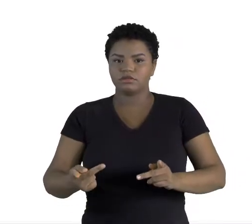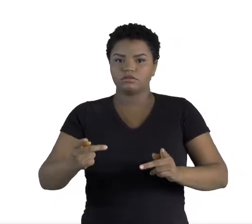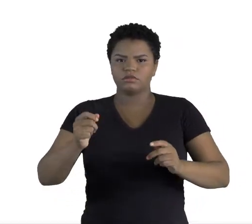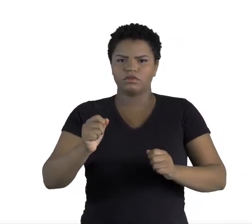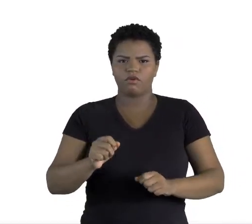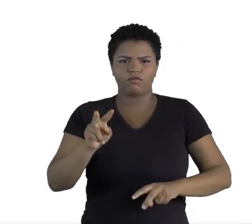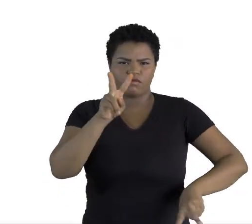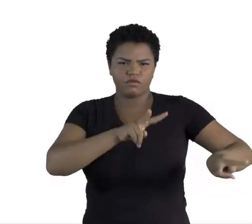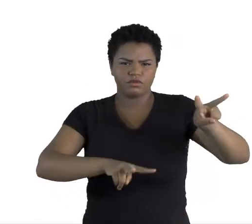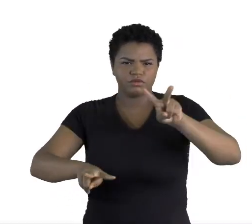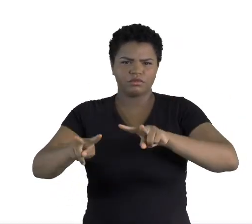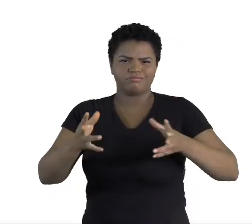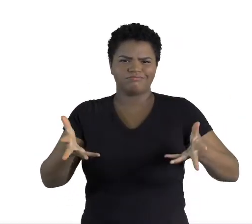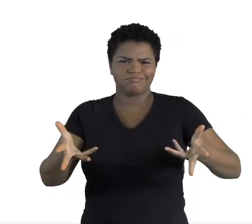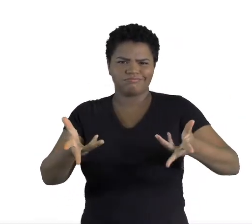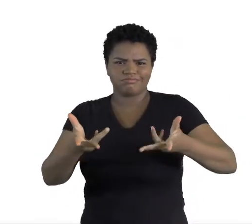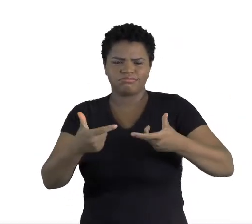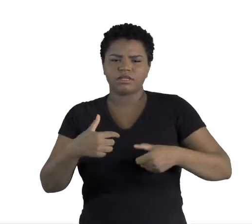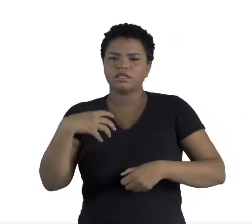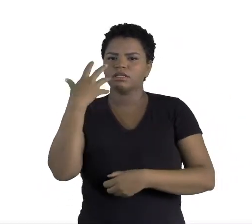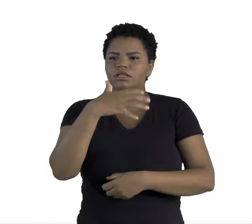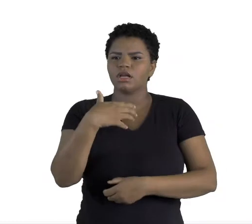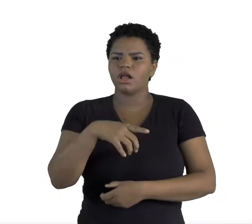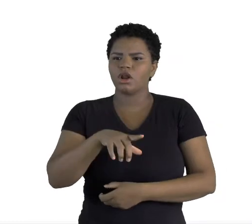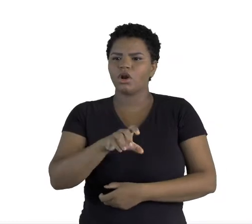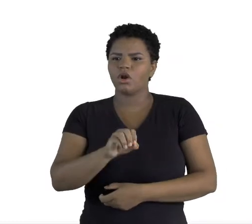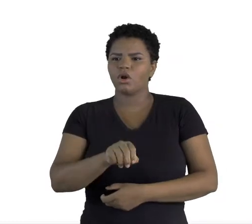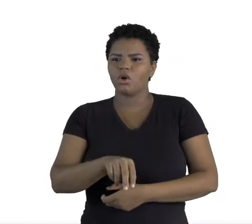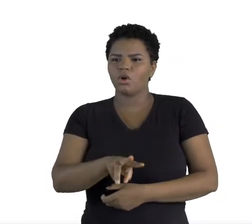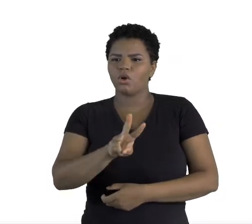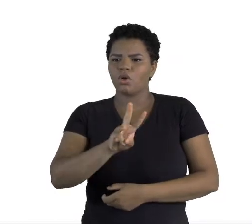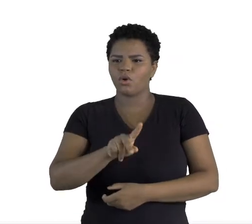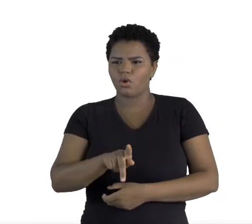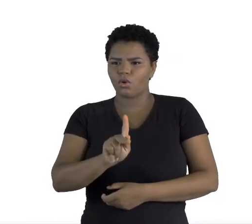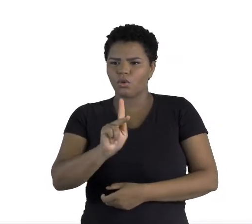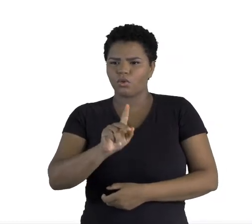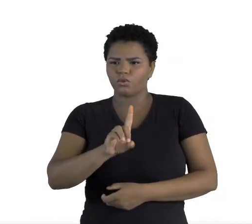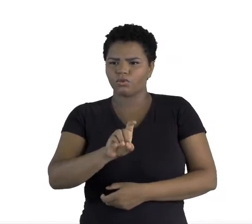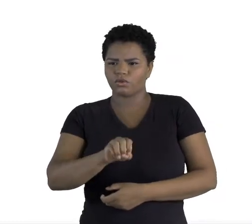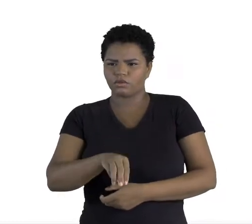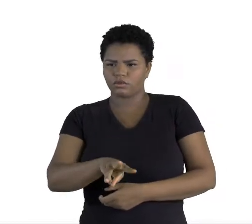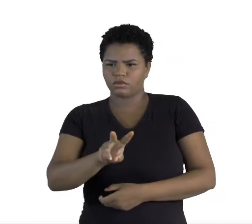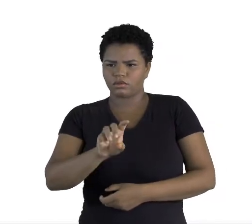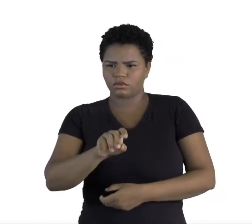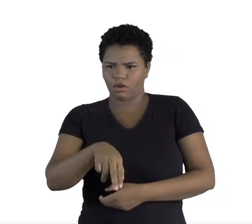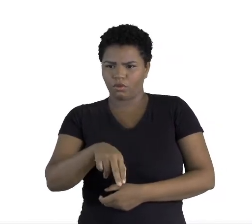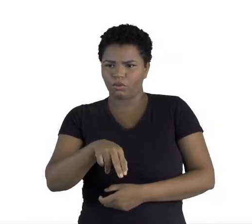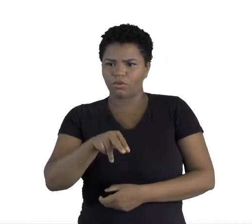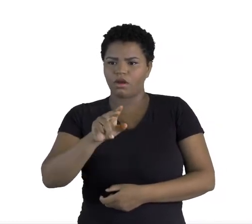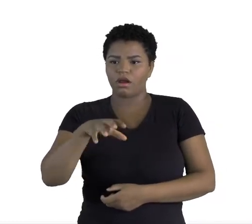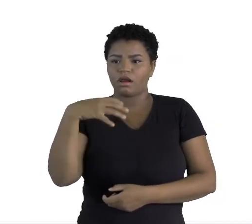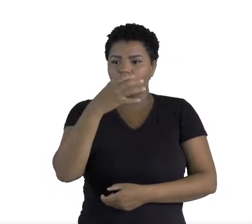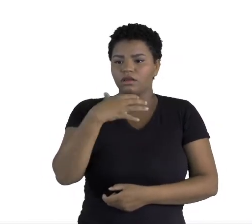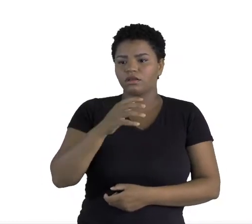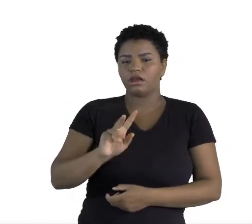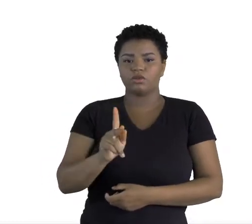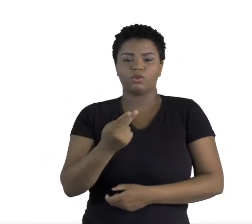a canção Look Down, cantada por Hugh Jack e Russell